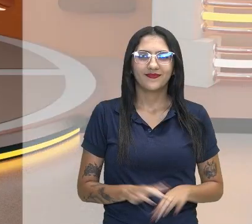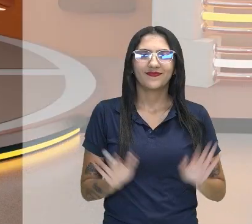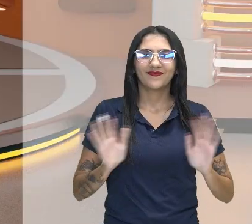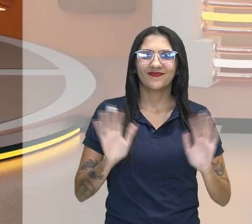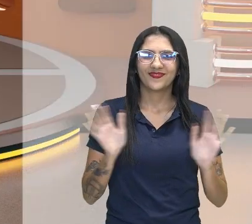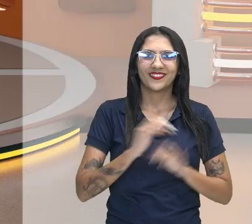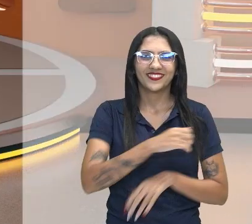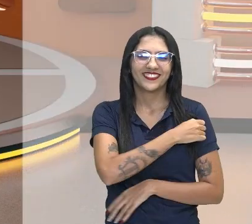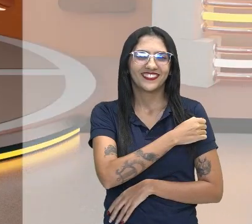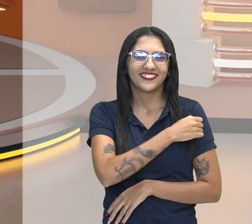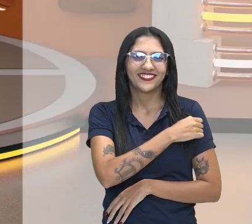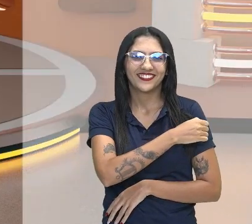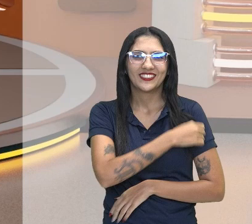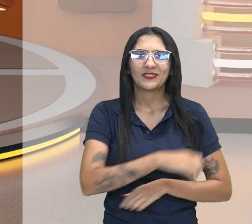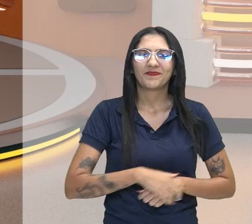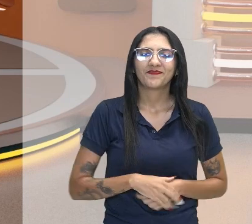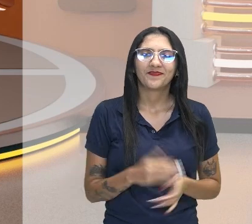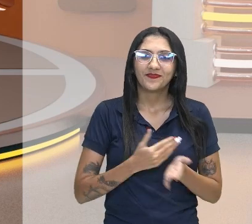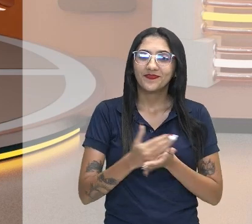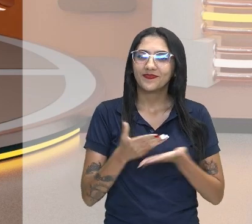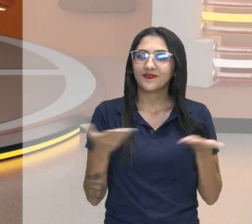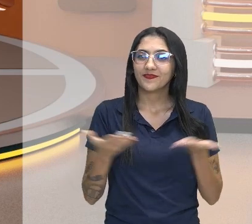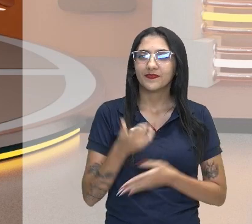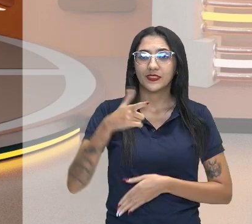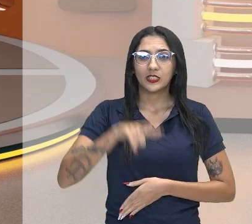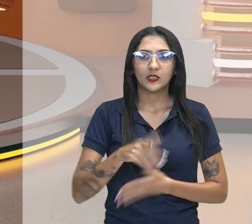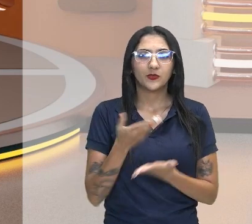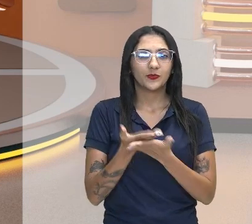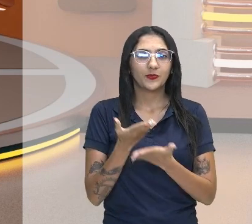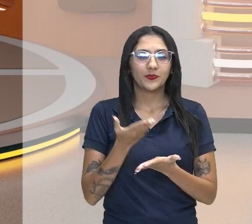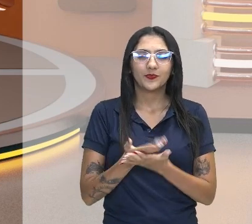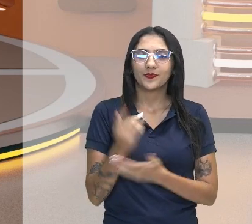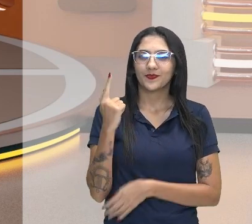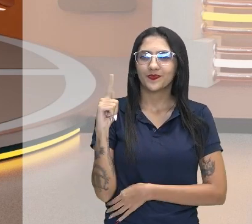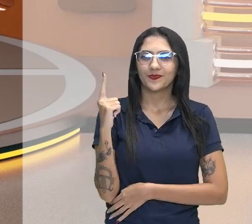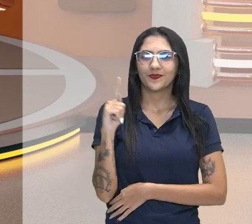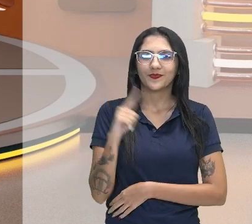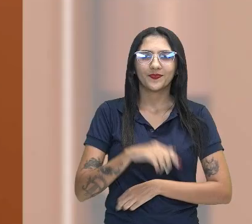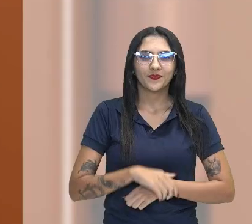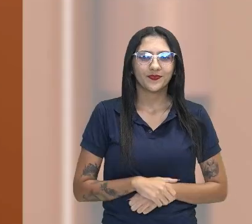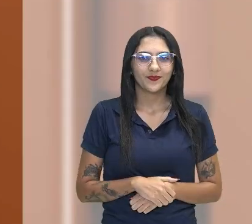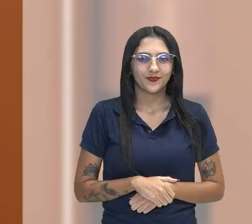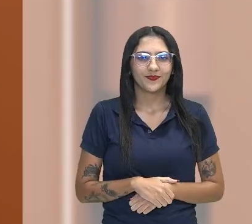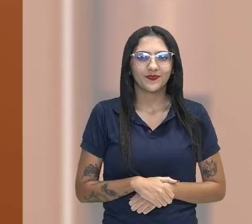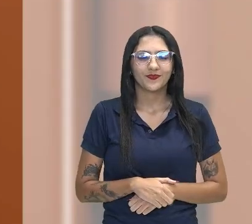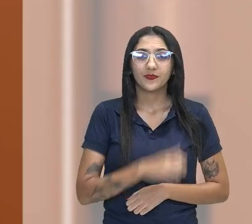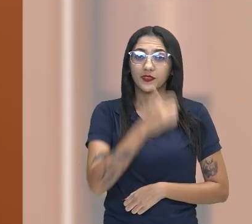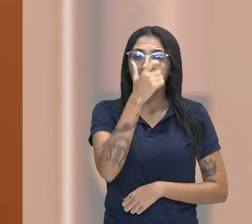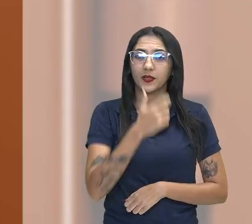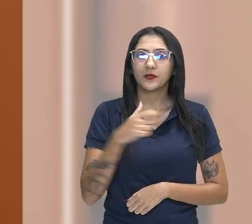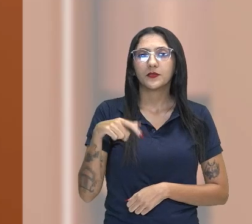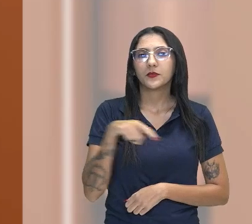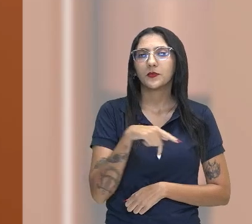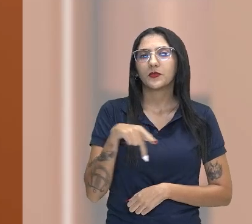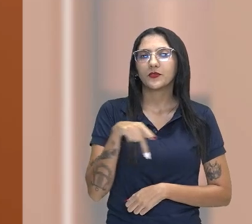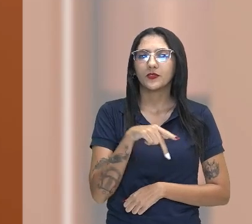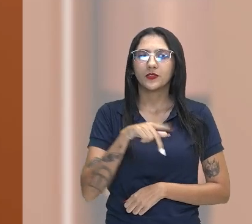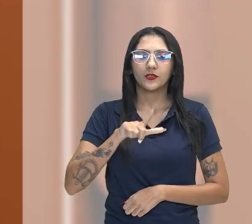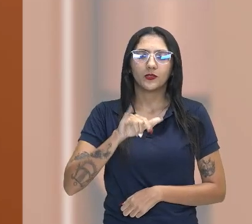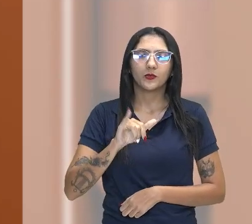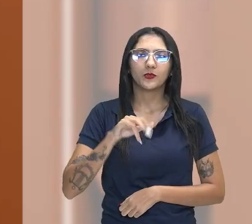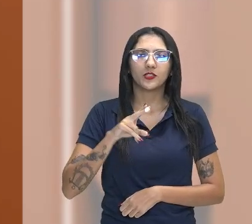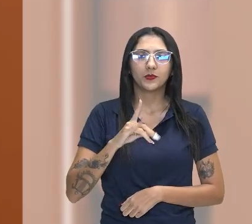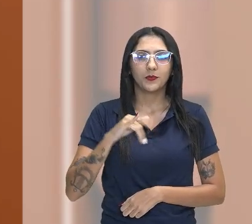a todos vocês, estamos aqui reunidos para mais uma aula de Geografia. Eu sou a professora